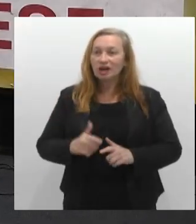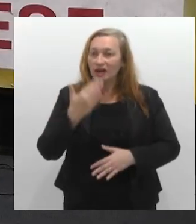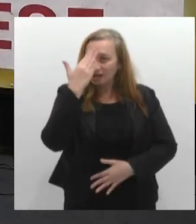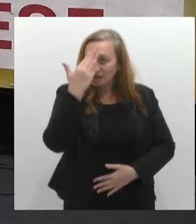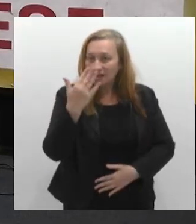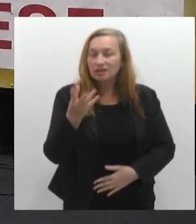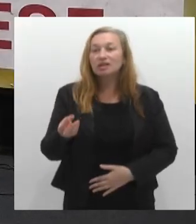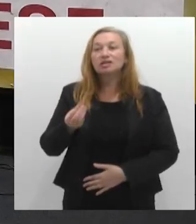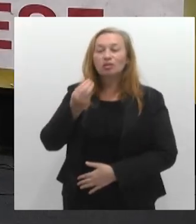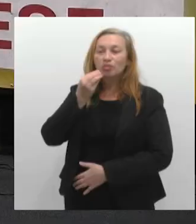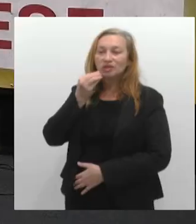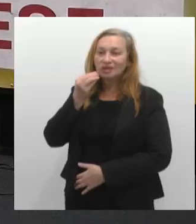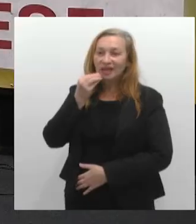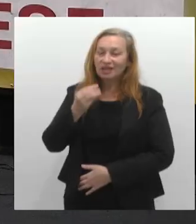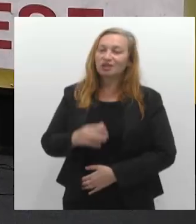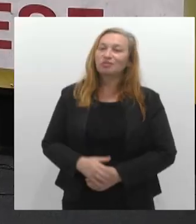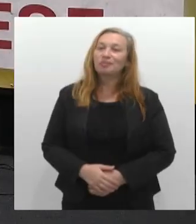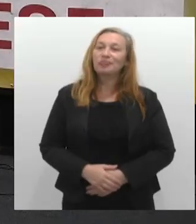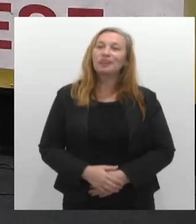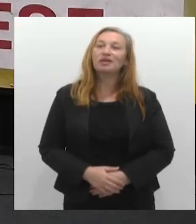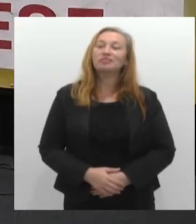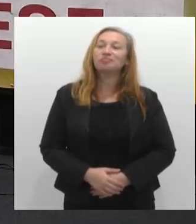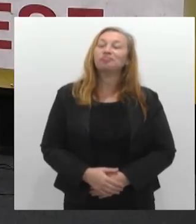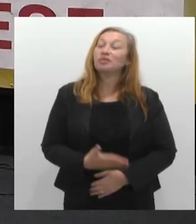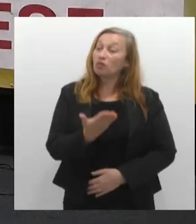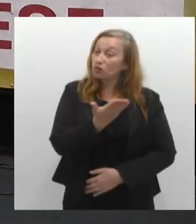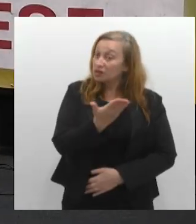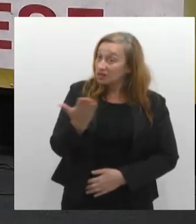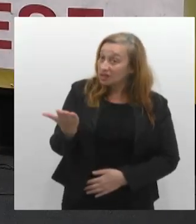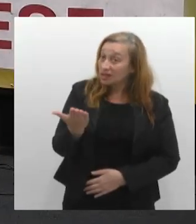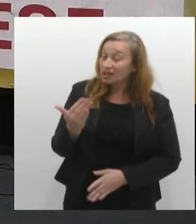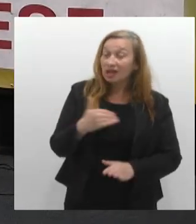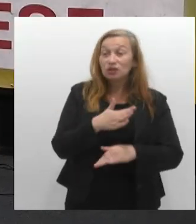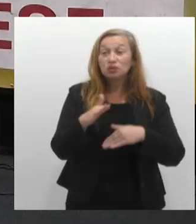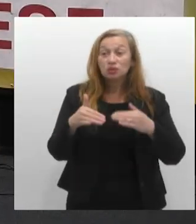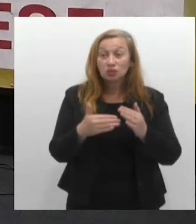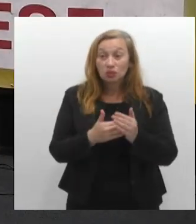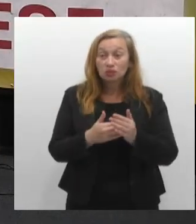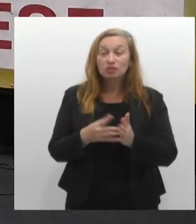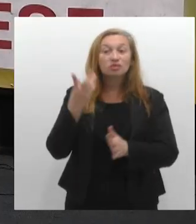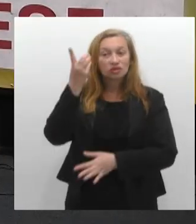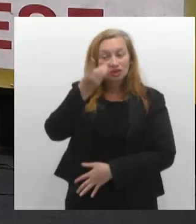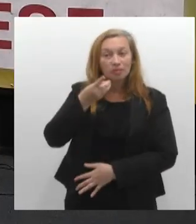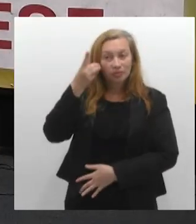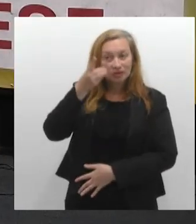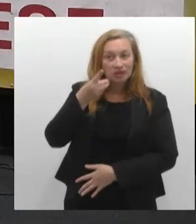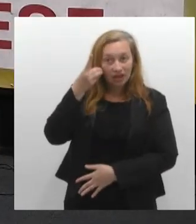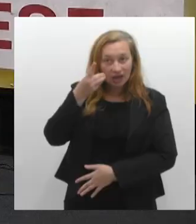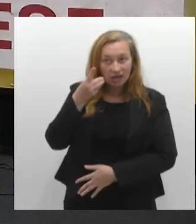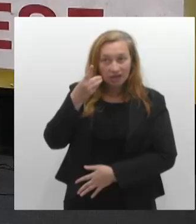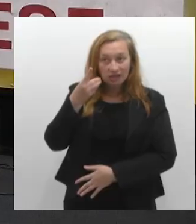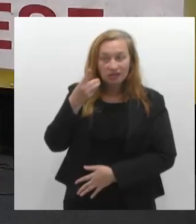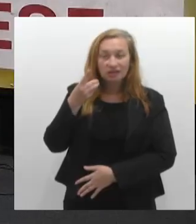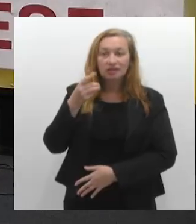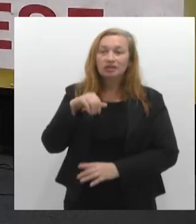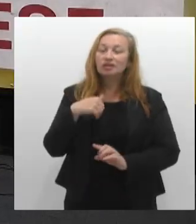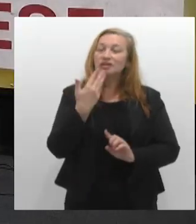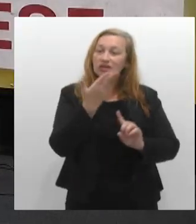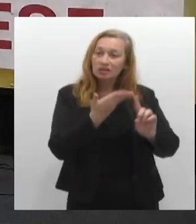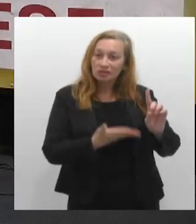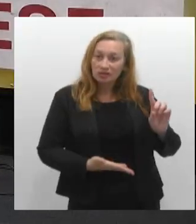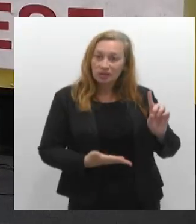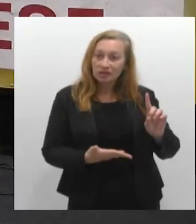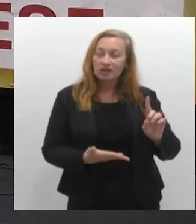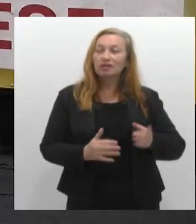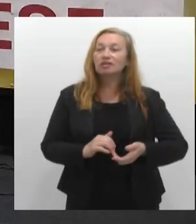essa oportunidade, né? A você e a todos os demais deputados que tornaram possível essa sessão solene, né?